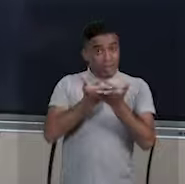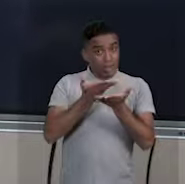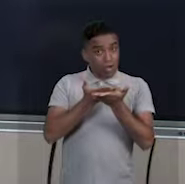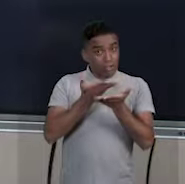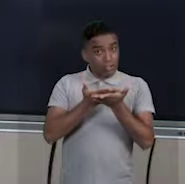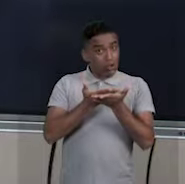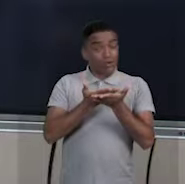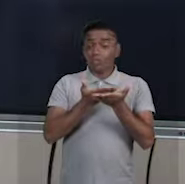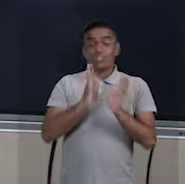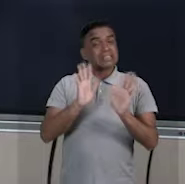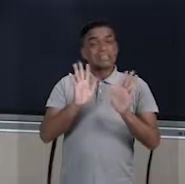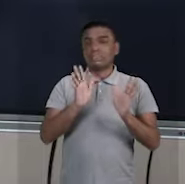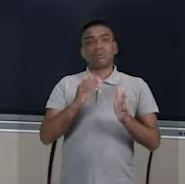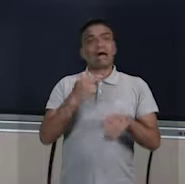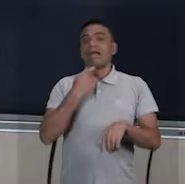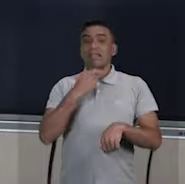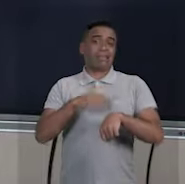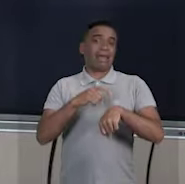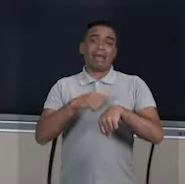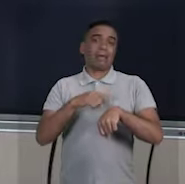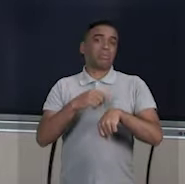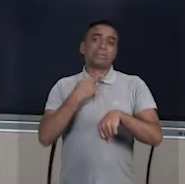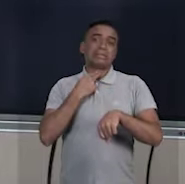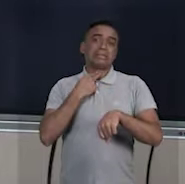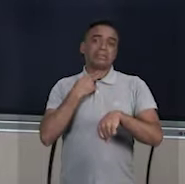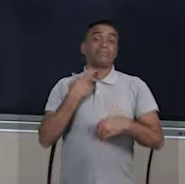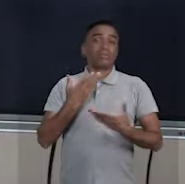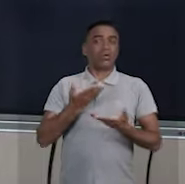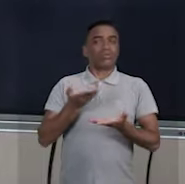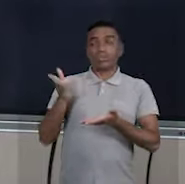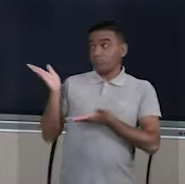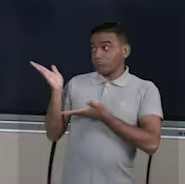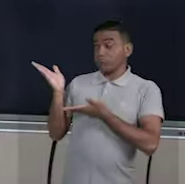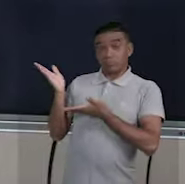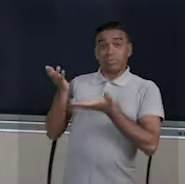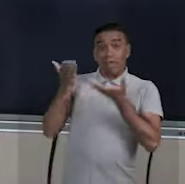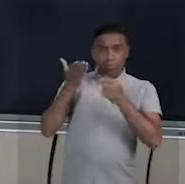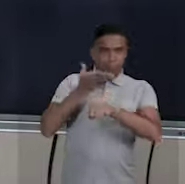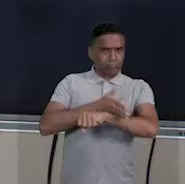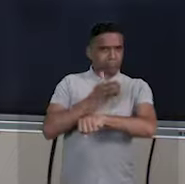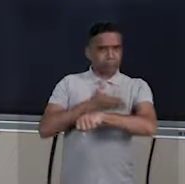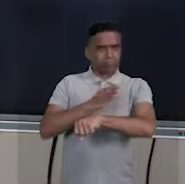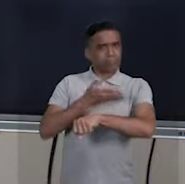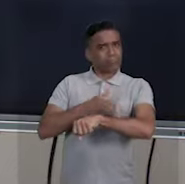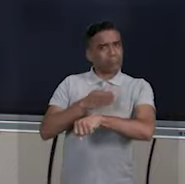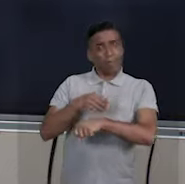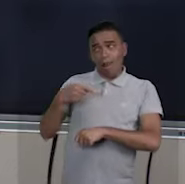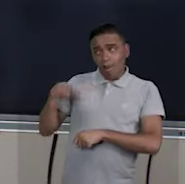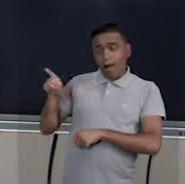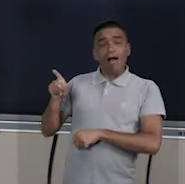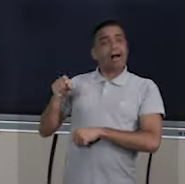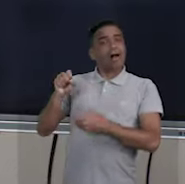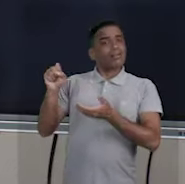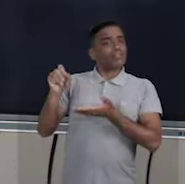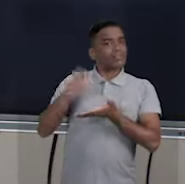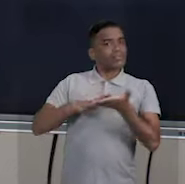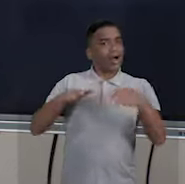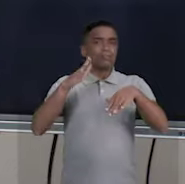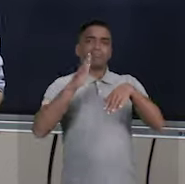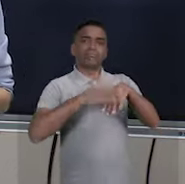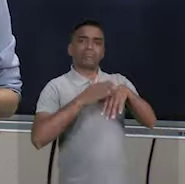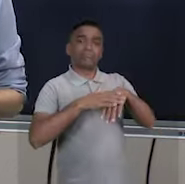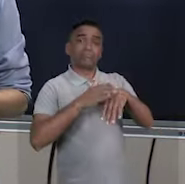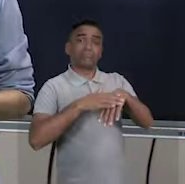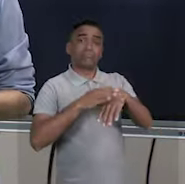não consigo fazer mais nenhuma atividade com vocês, então eu deixo aqui, caso vocês queiram, né, pega depois, faz essas atividades. E